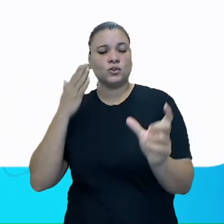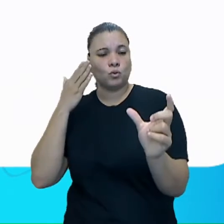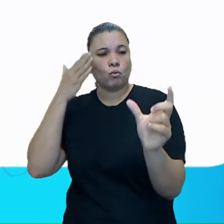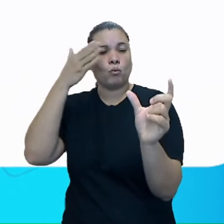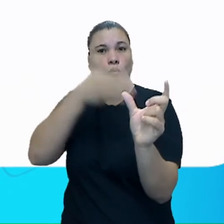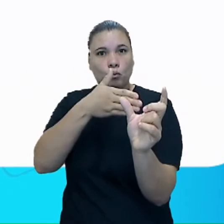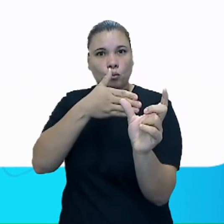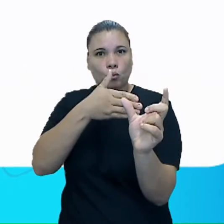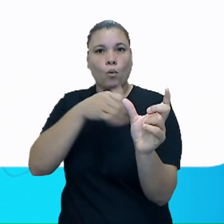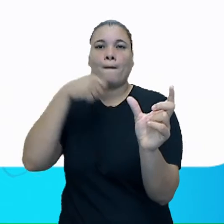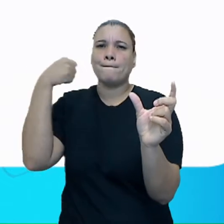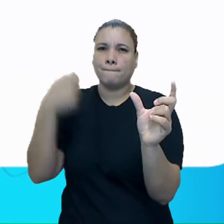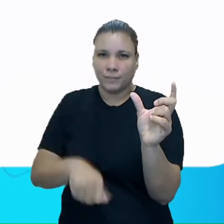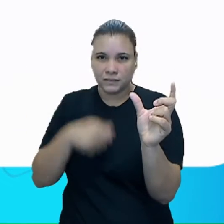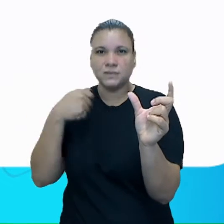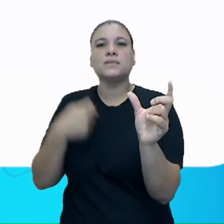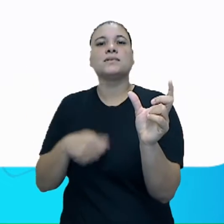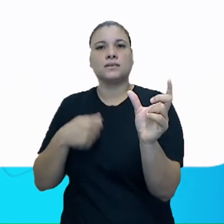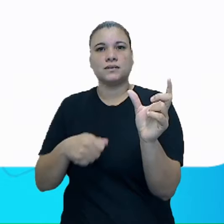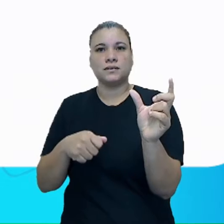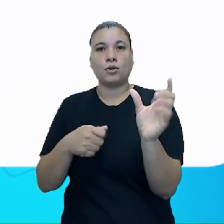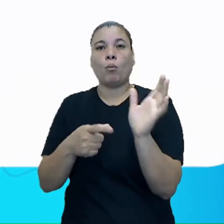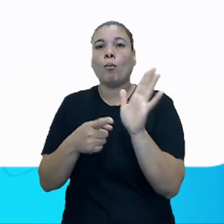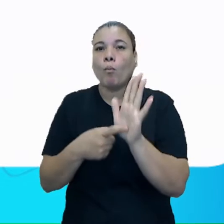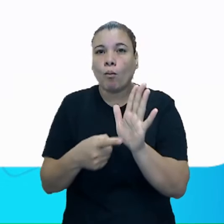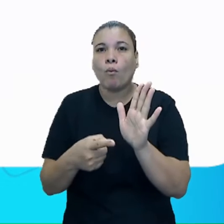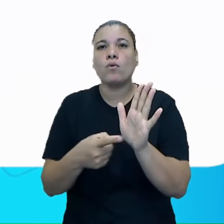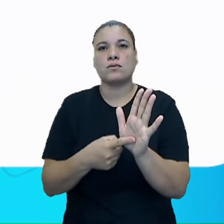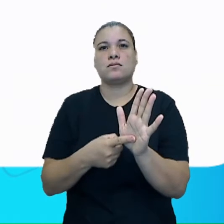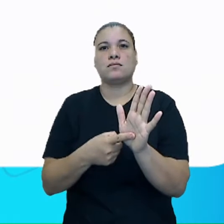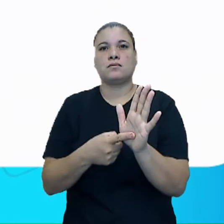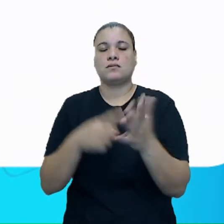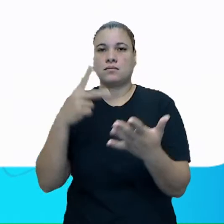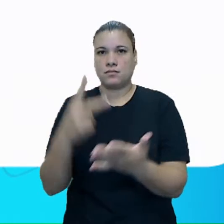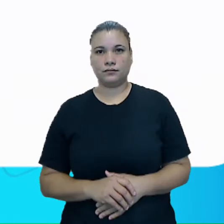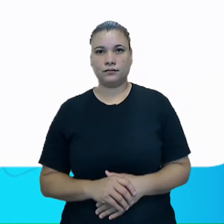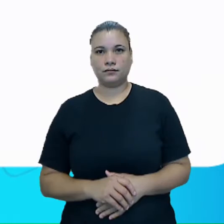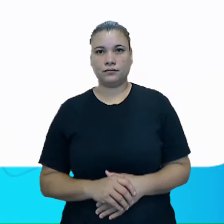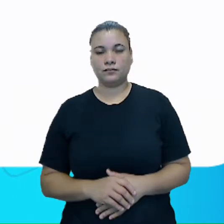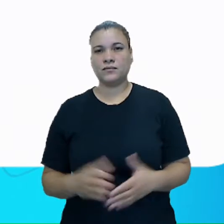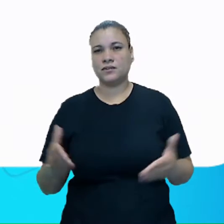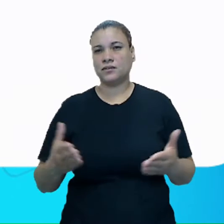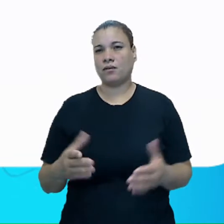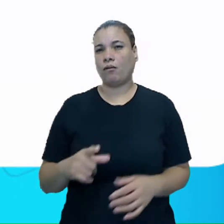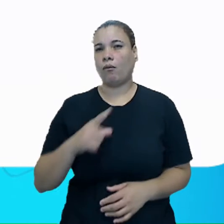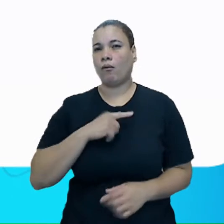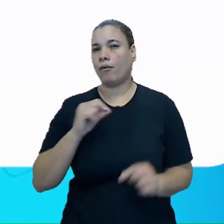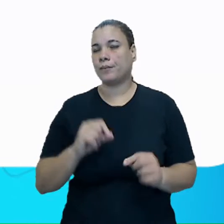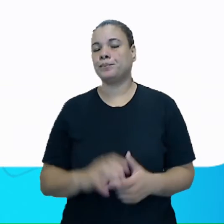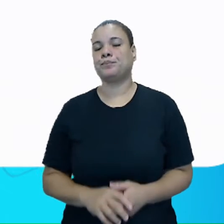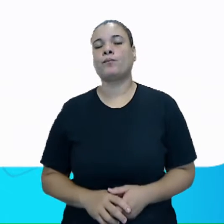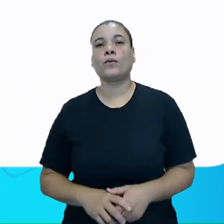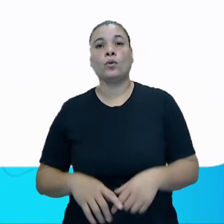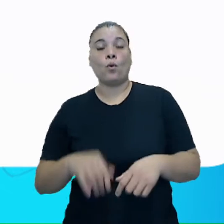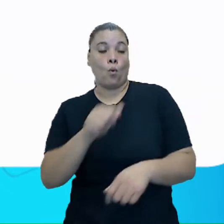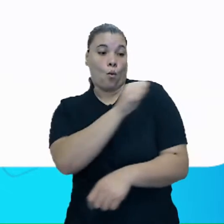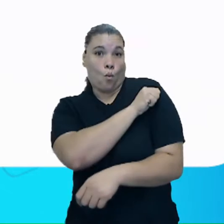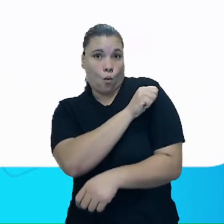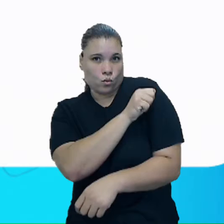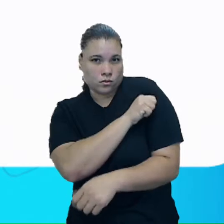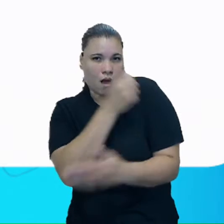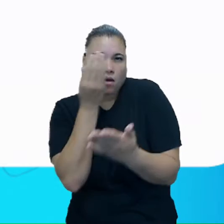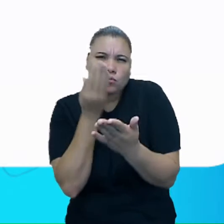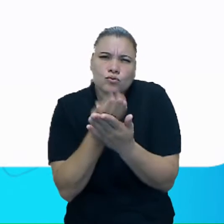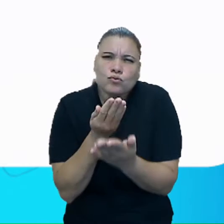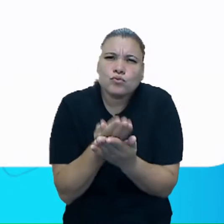um predicado precisa expressar, indicar uma ação. Aqui temos, os alunos estudam